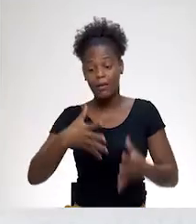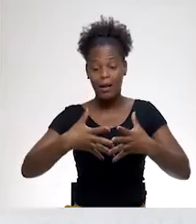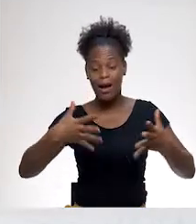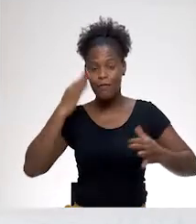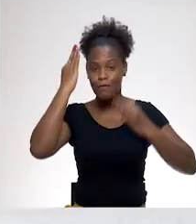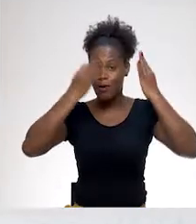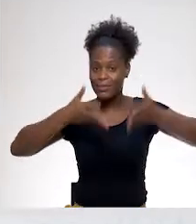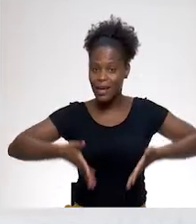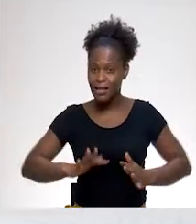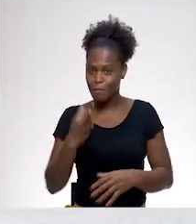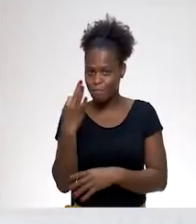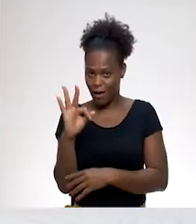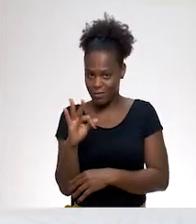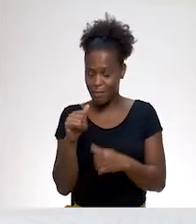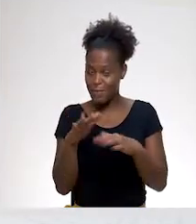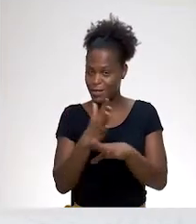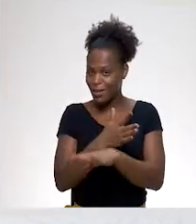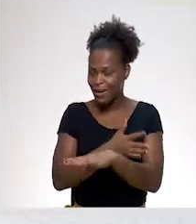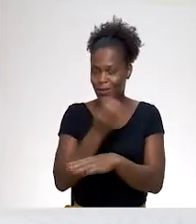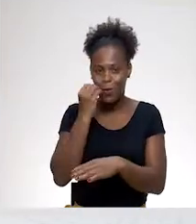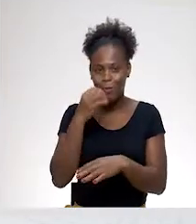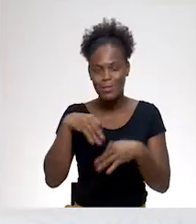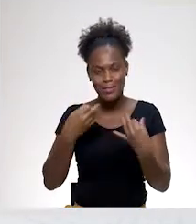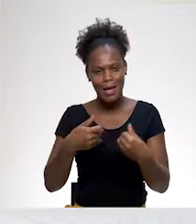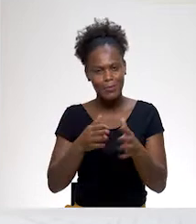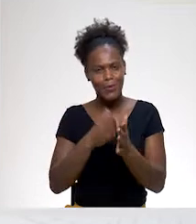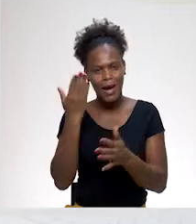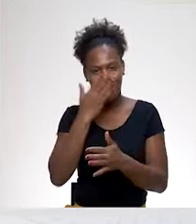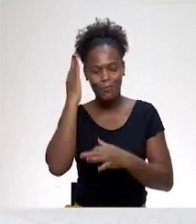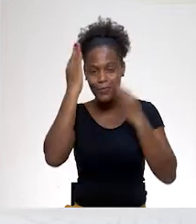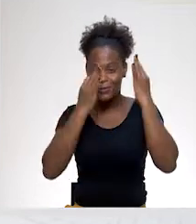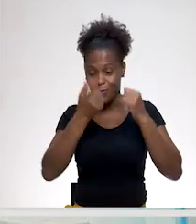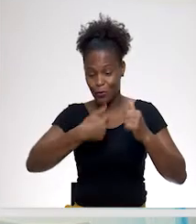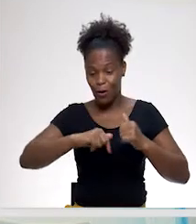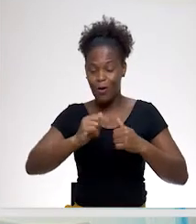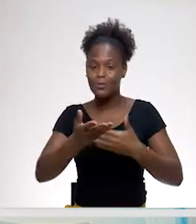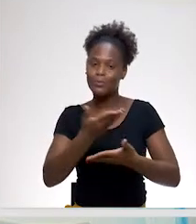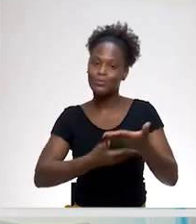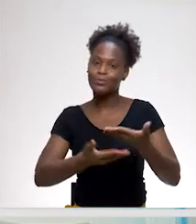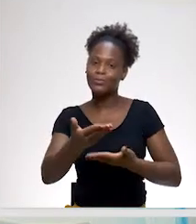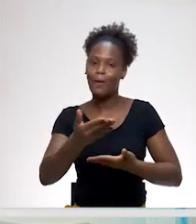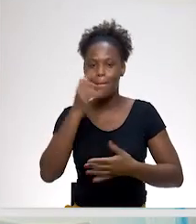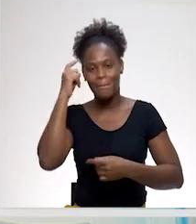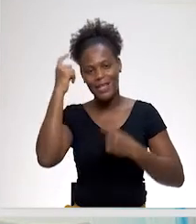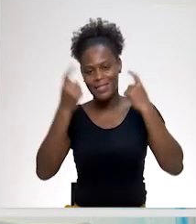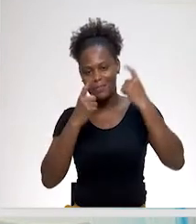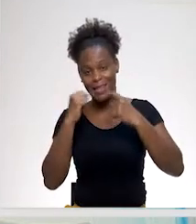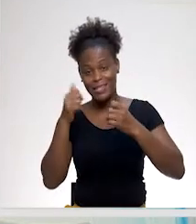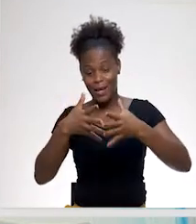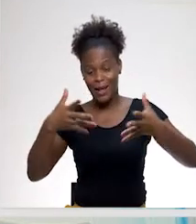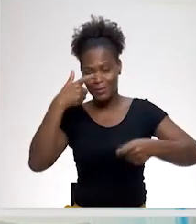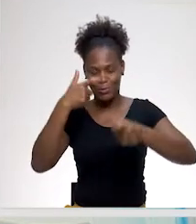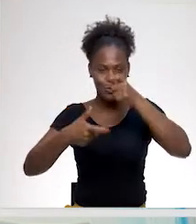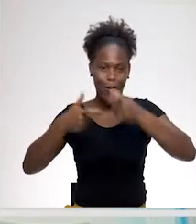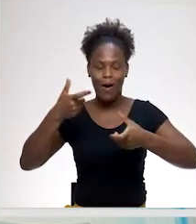grande filósofo francês. Mas antes disso, como em todas as aulas de filosofia, nós partilhamos os pensamentos